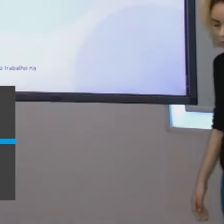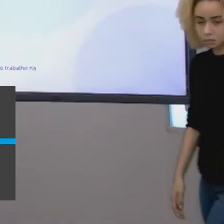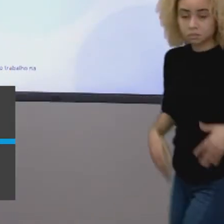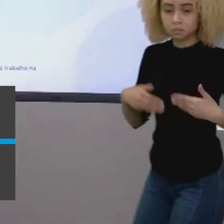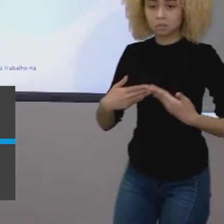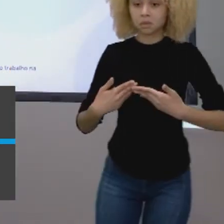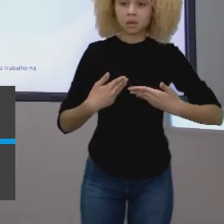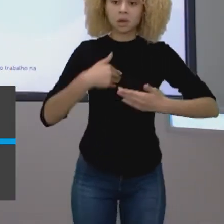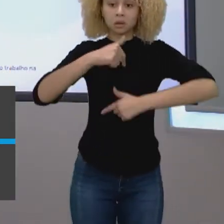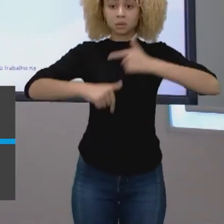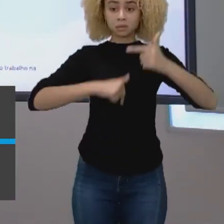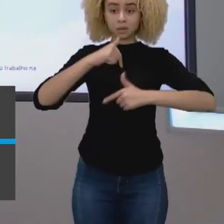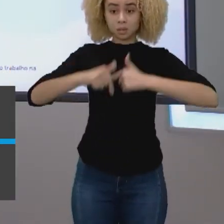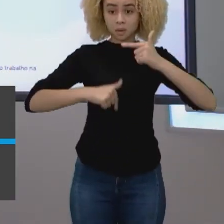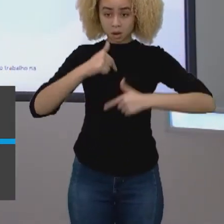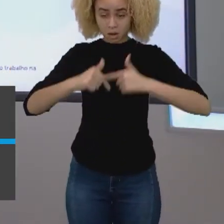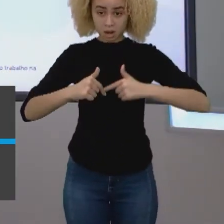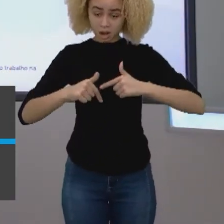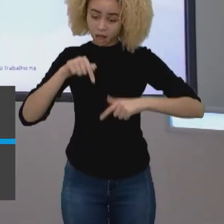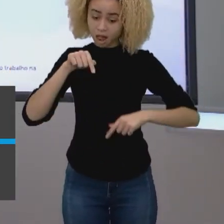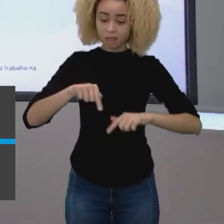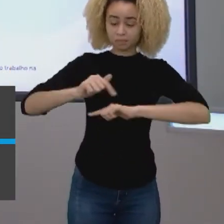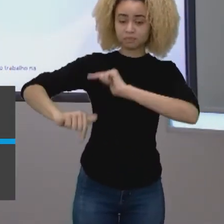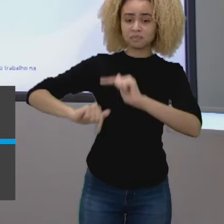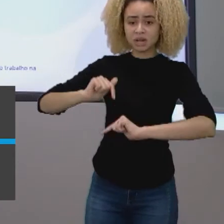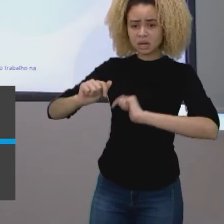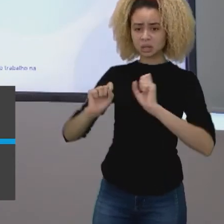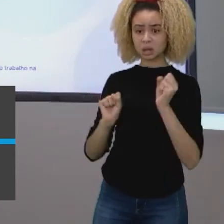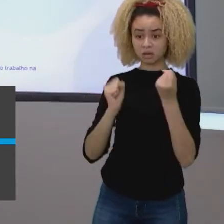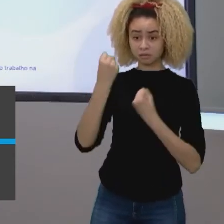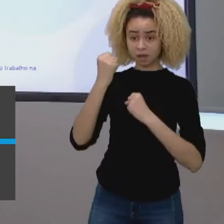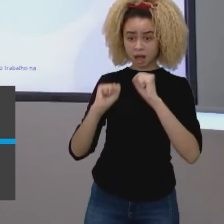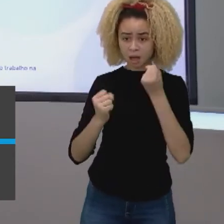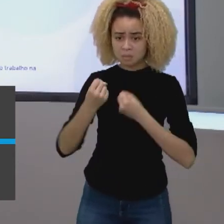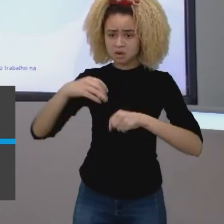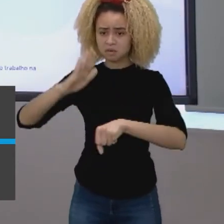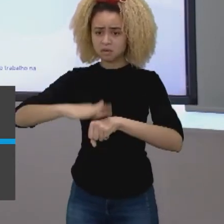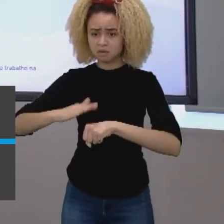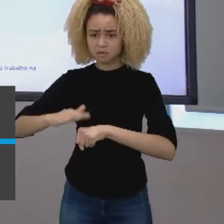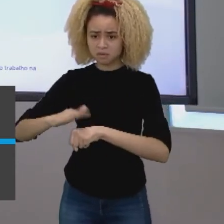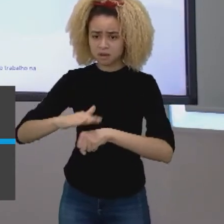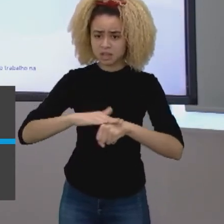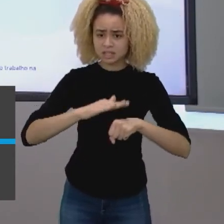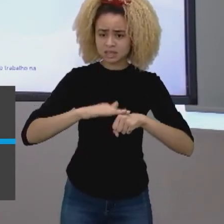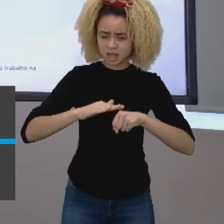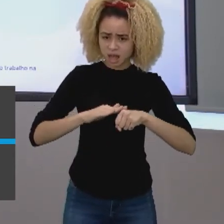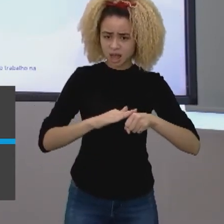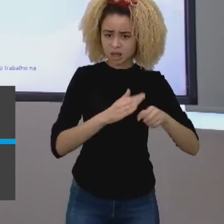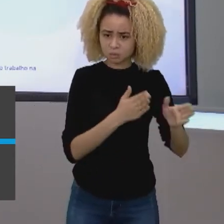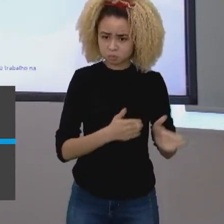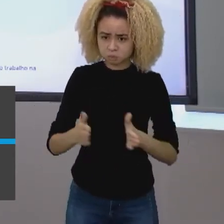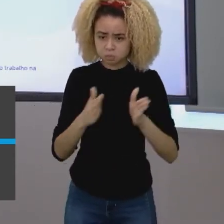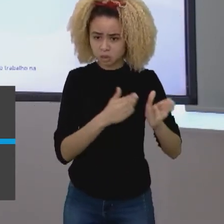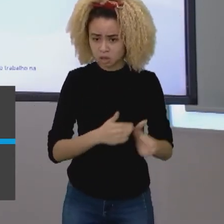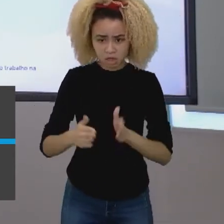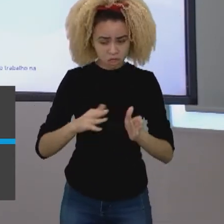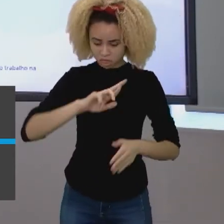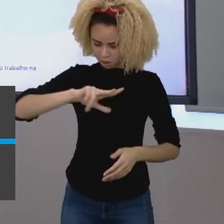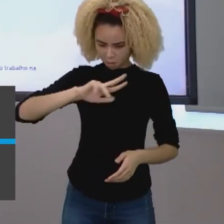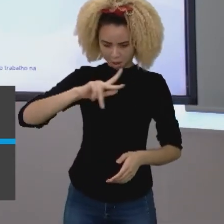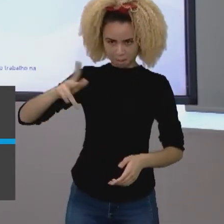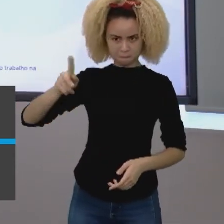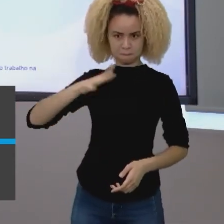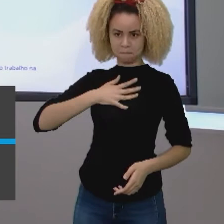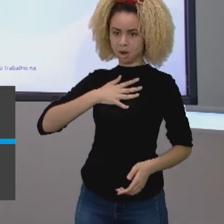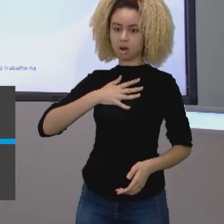trabalhador está lá no chão da fábrica e conforme ele vai produzindo as mercadorias, né, que não são deles, como eu já falei,